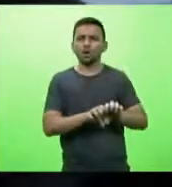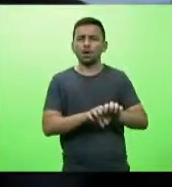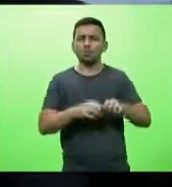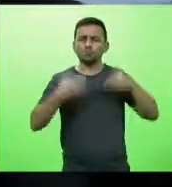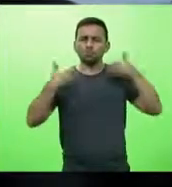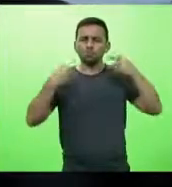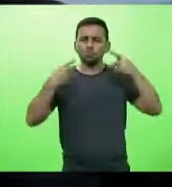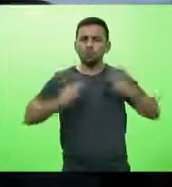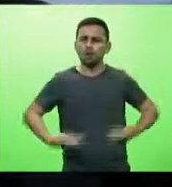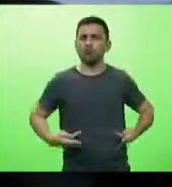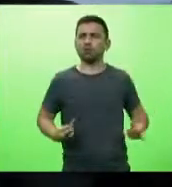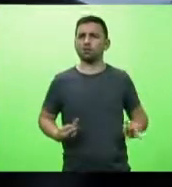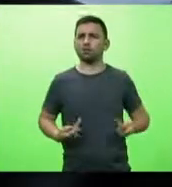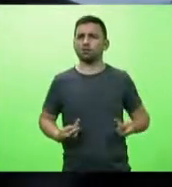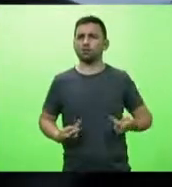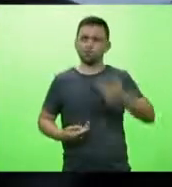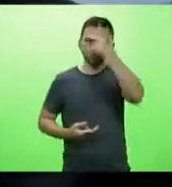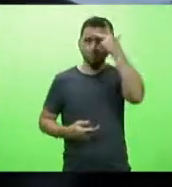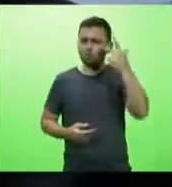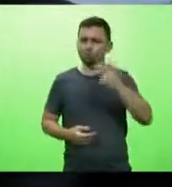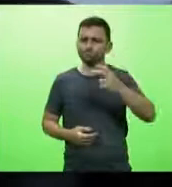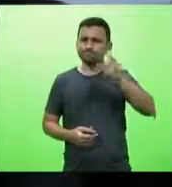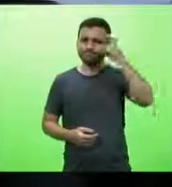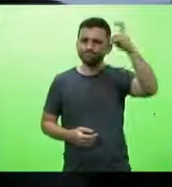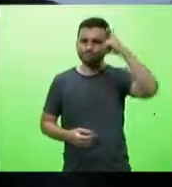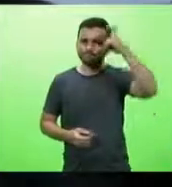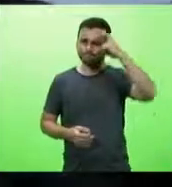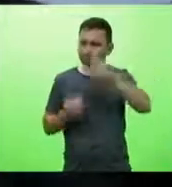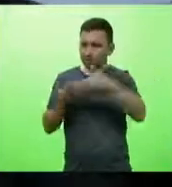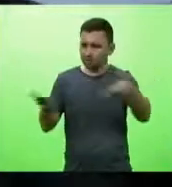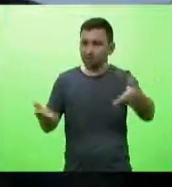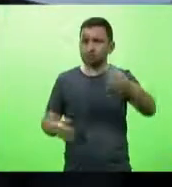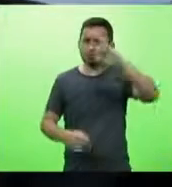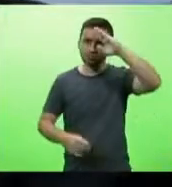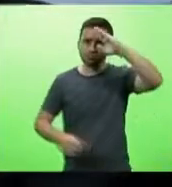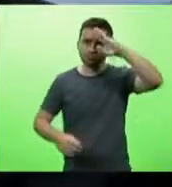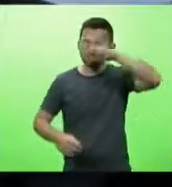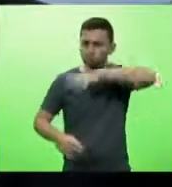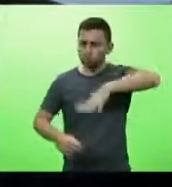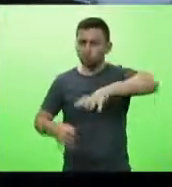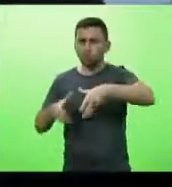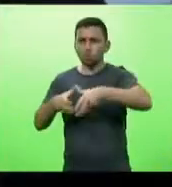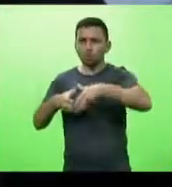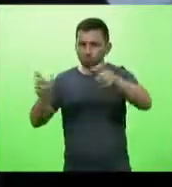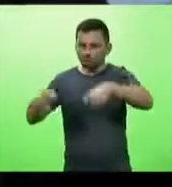têm? Com a expertise que eles têm? Então, é uma questão também que o Exército